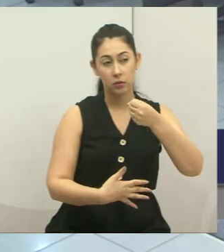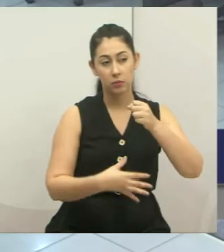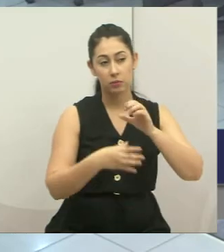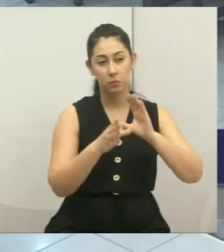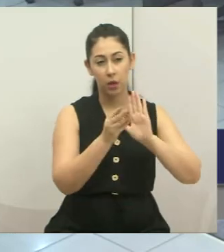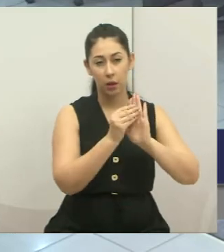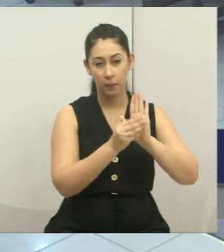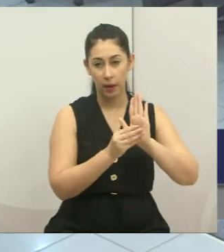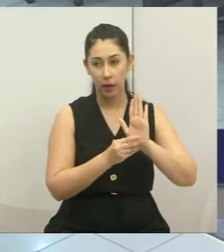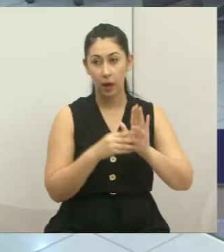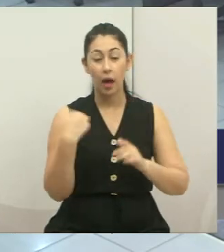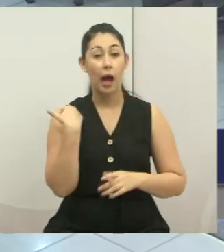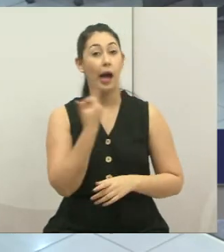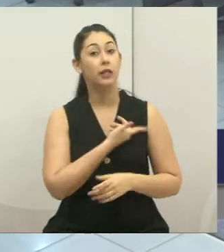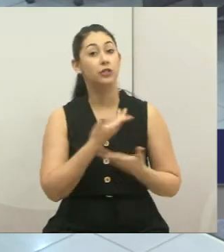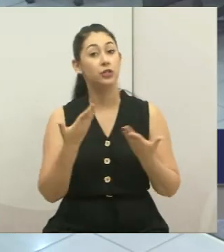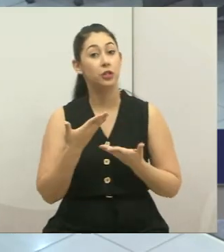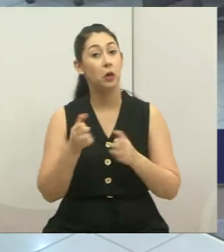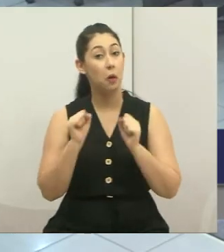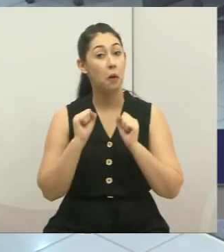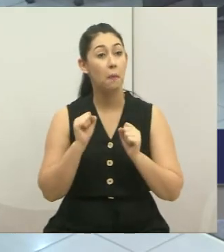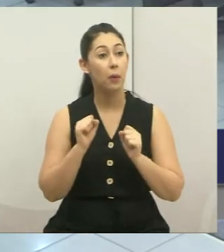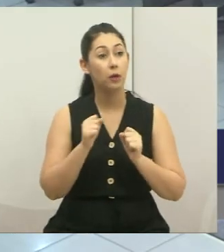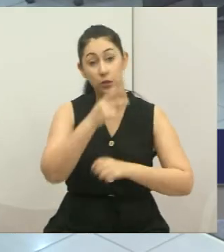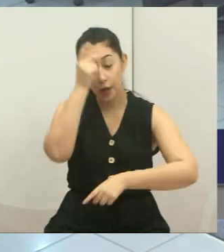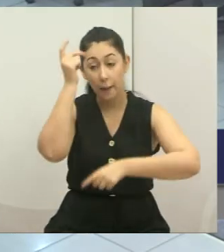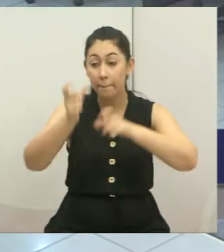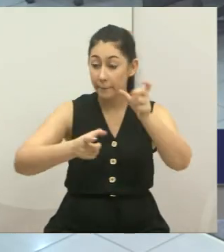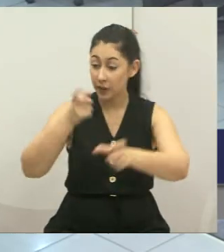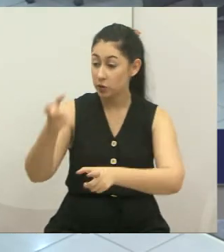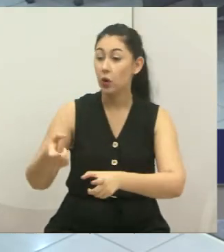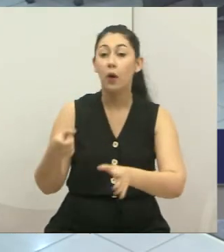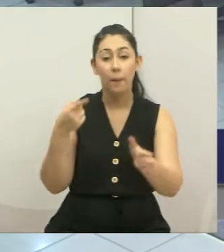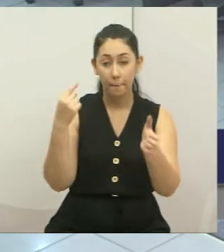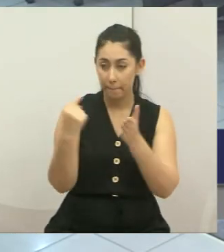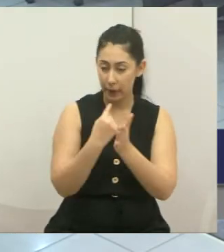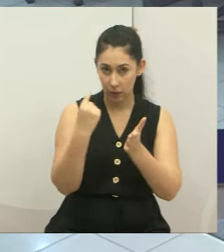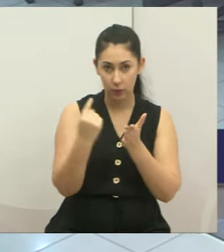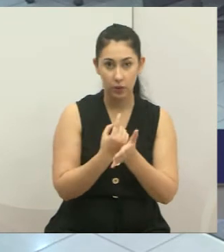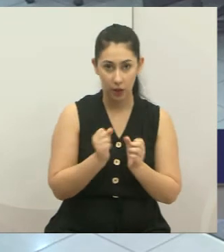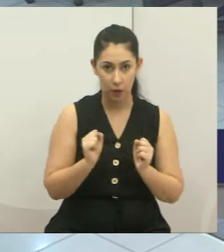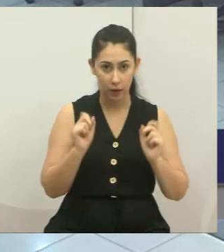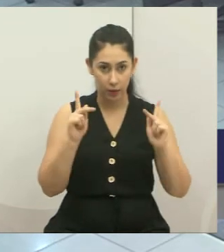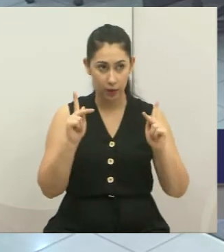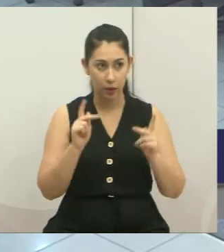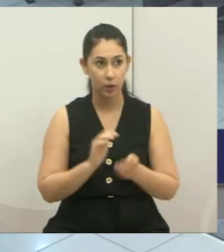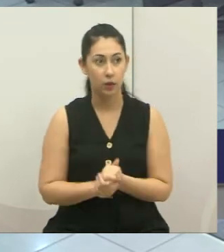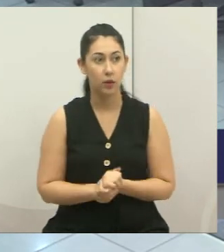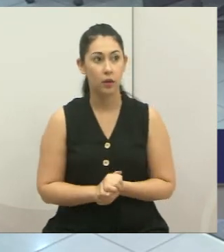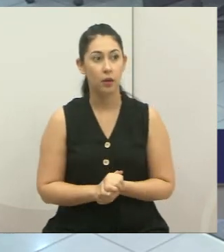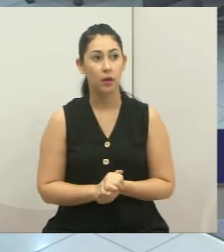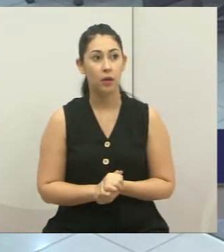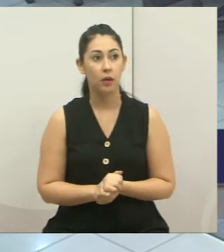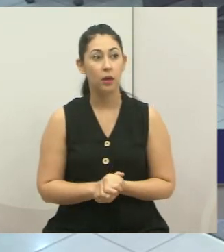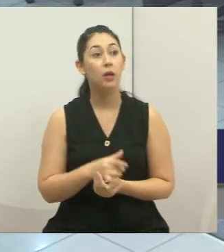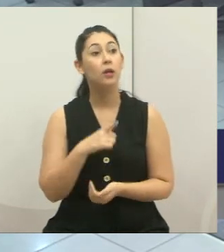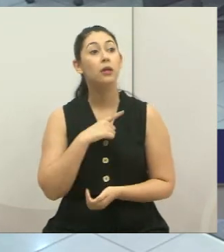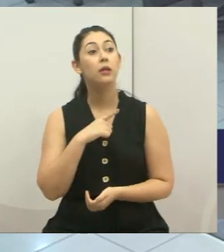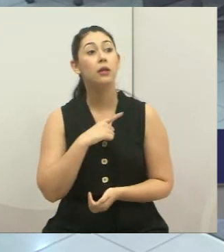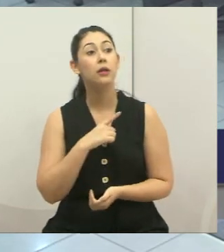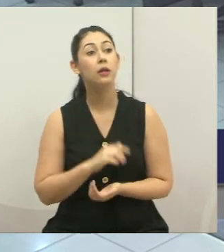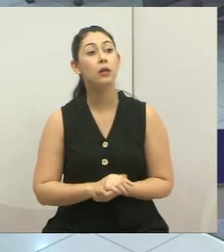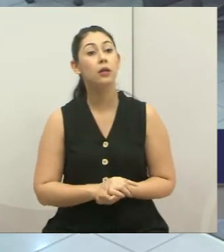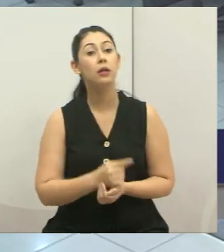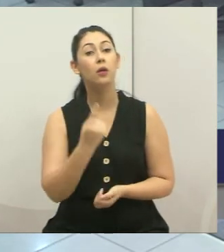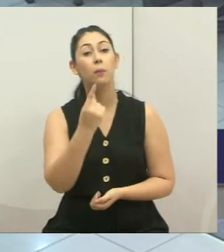lá, nós vamos abrir para as questões aqui do plenário, ok? Nós temos uma manifestação,